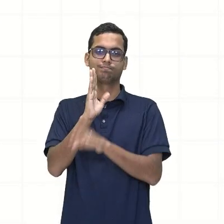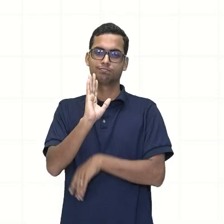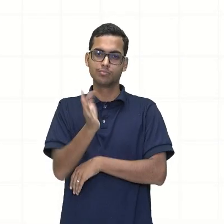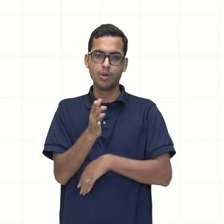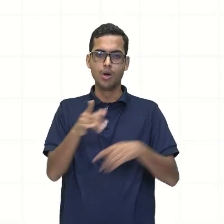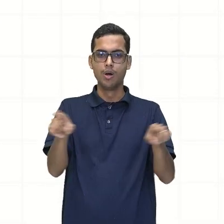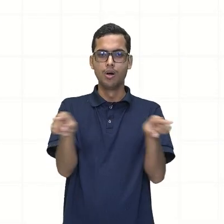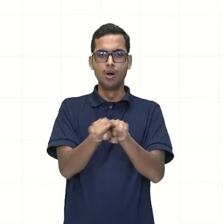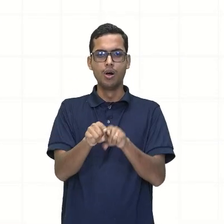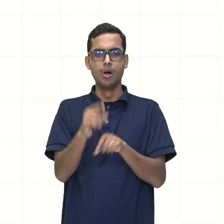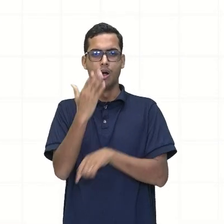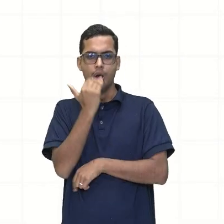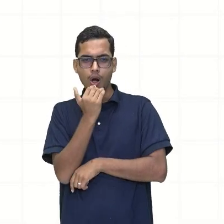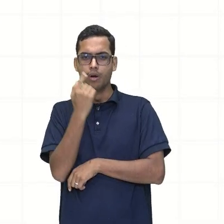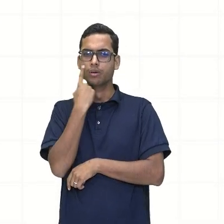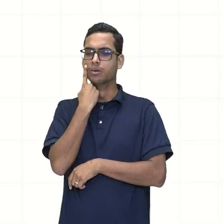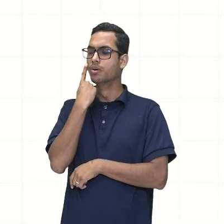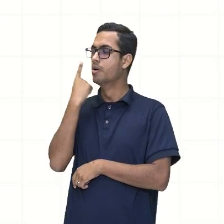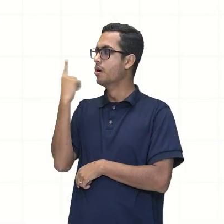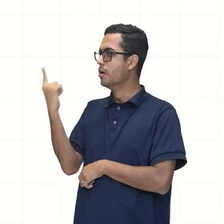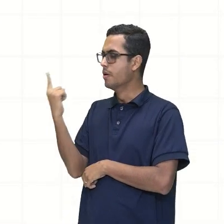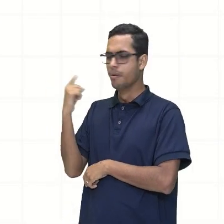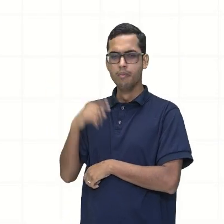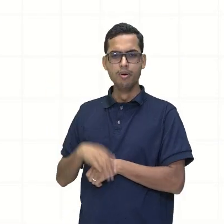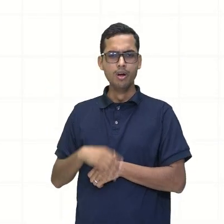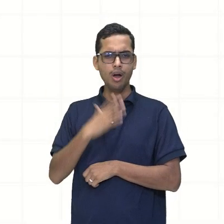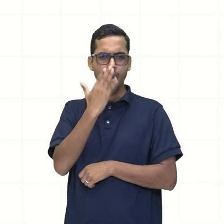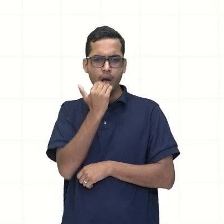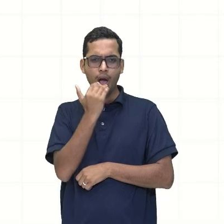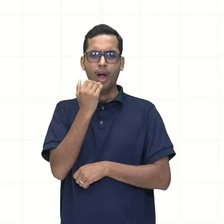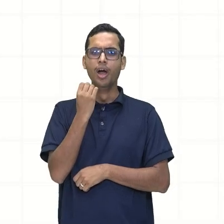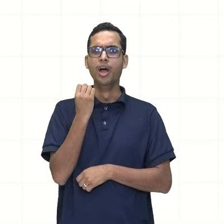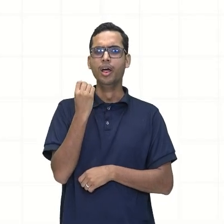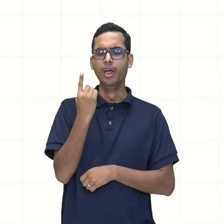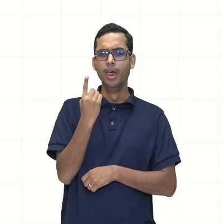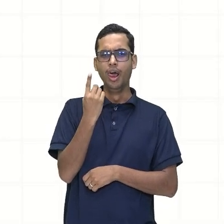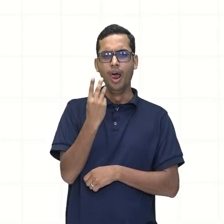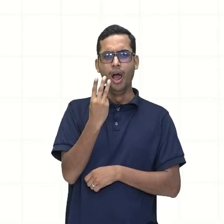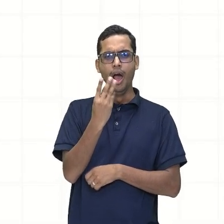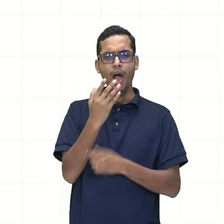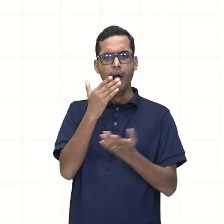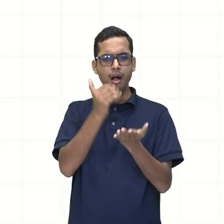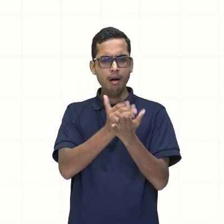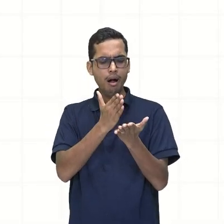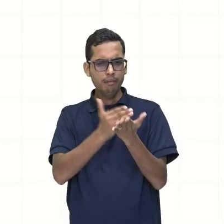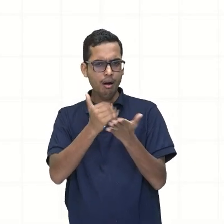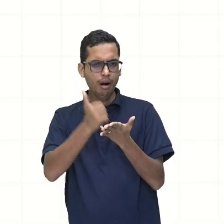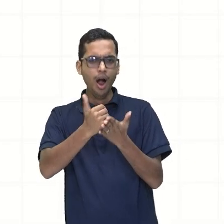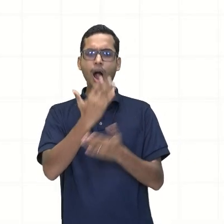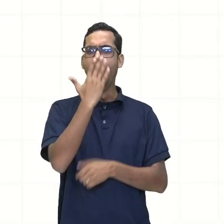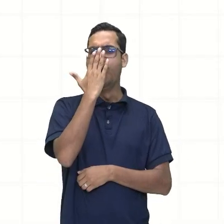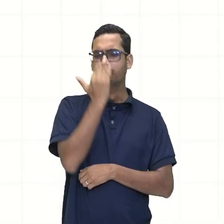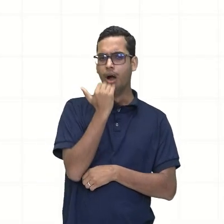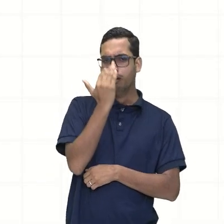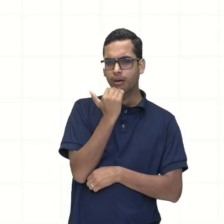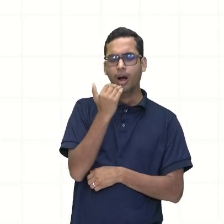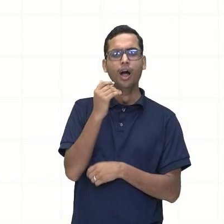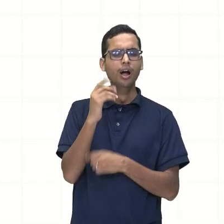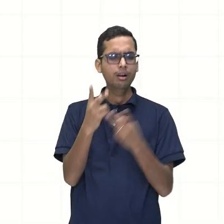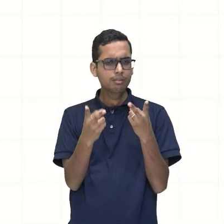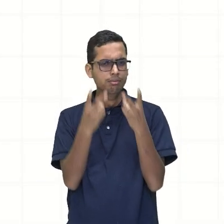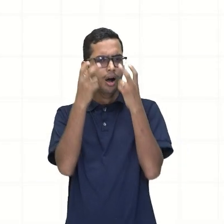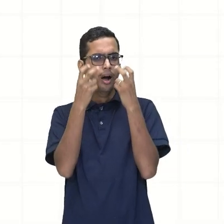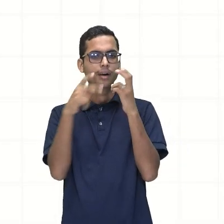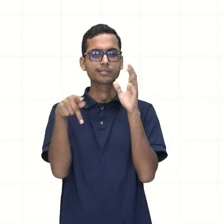2 pedaços, 3, 4 e 5. Aí a gente consegue muito bem observar que 3 pedaços do bolo